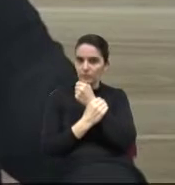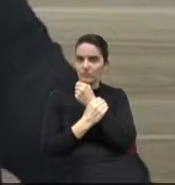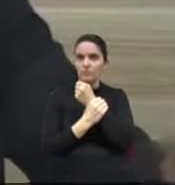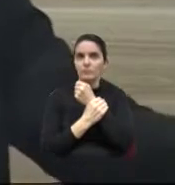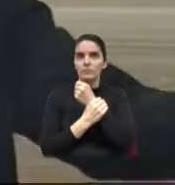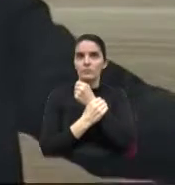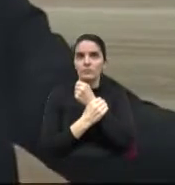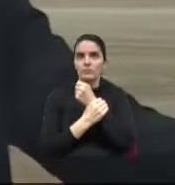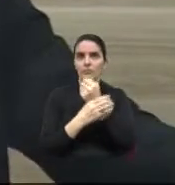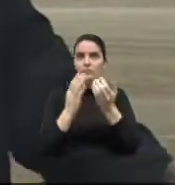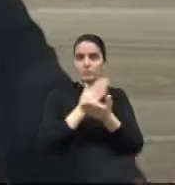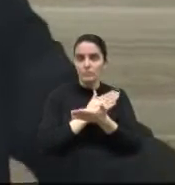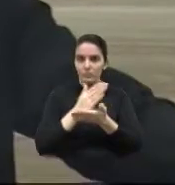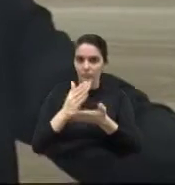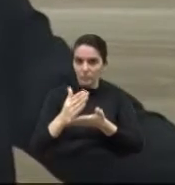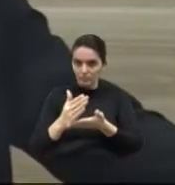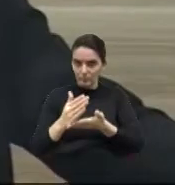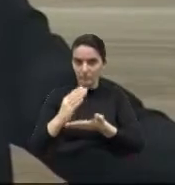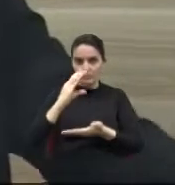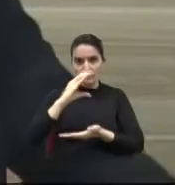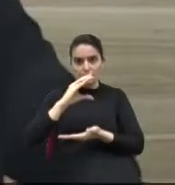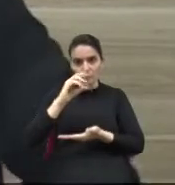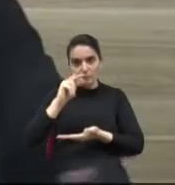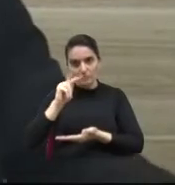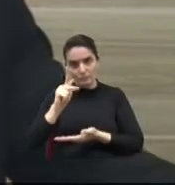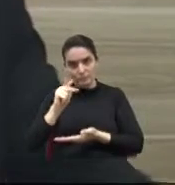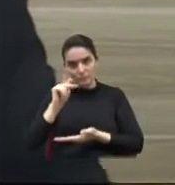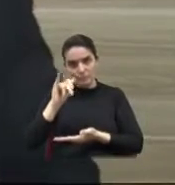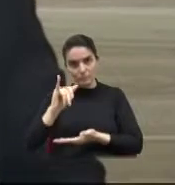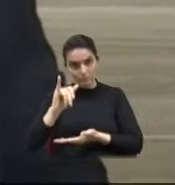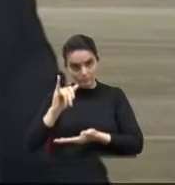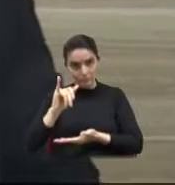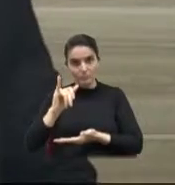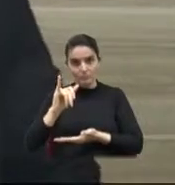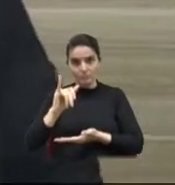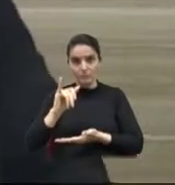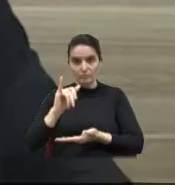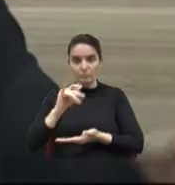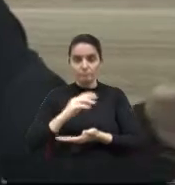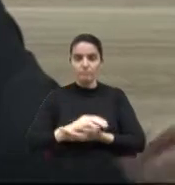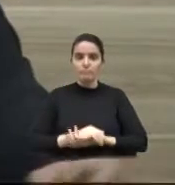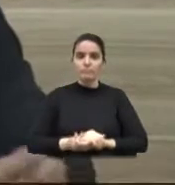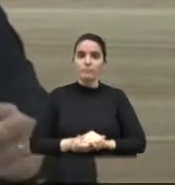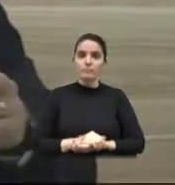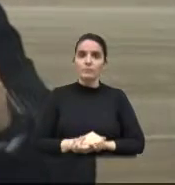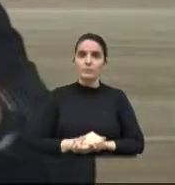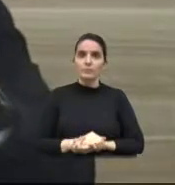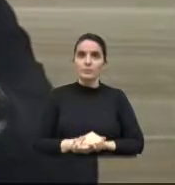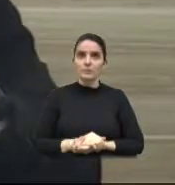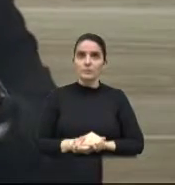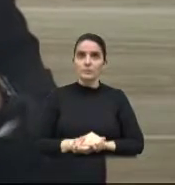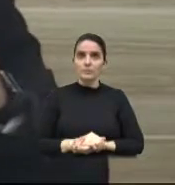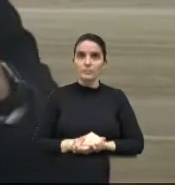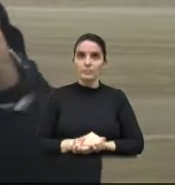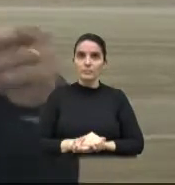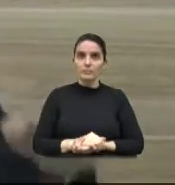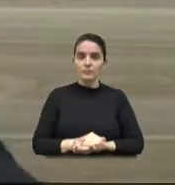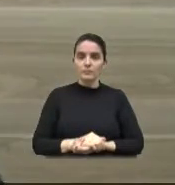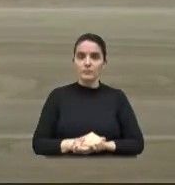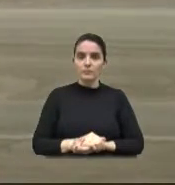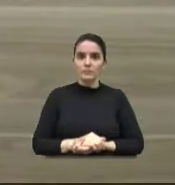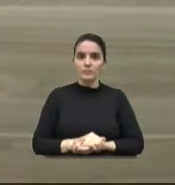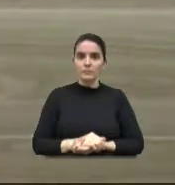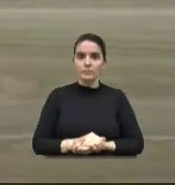delituoso, se for constatado, aí abre-se a CPI para destrinchar os números. Uma parte, vereador. Com certeza.